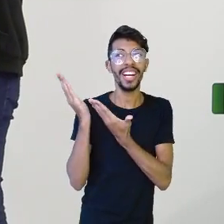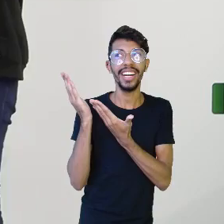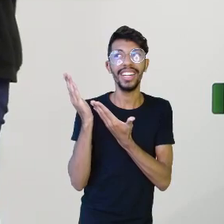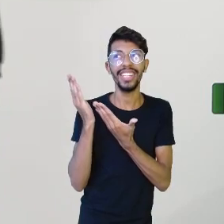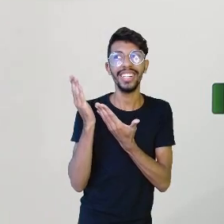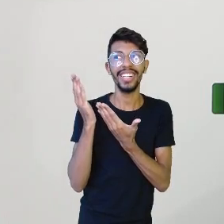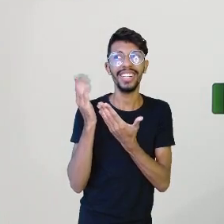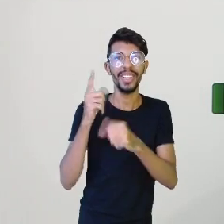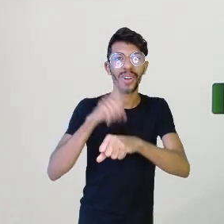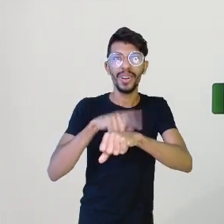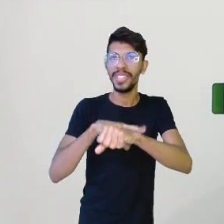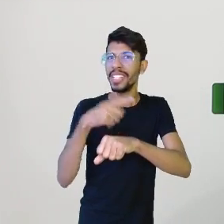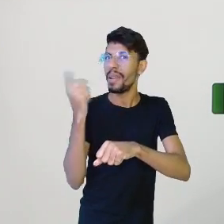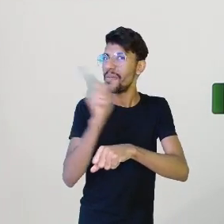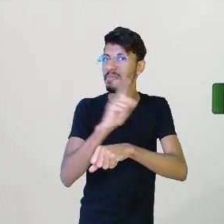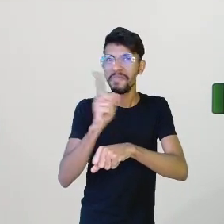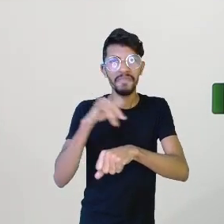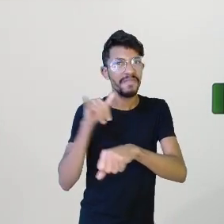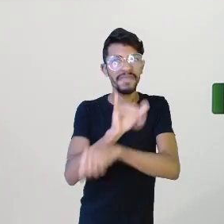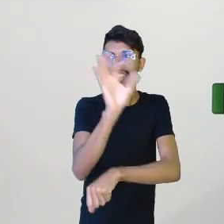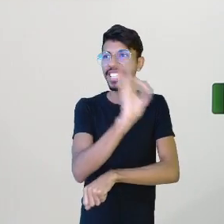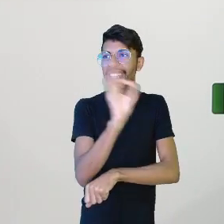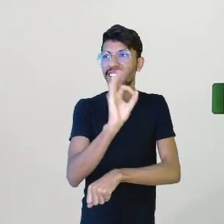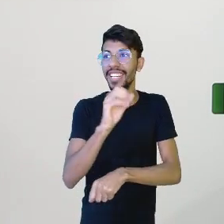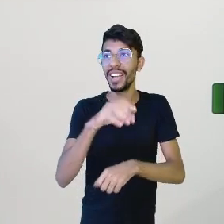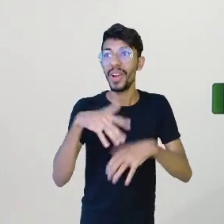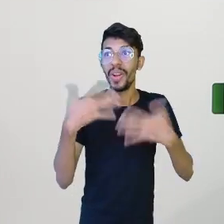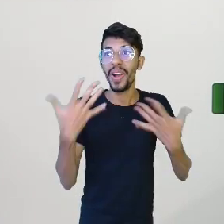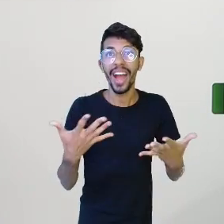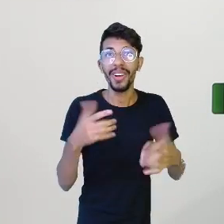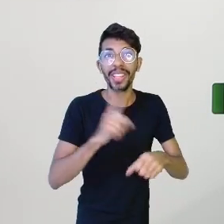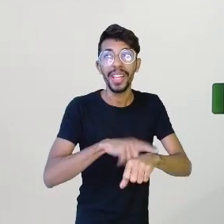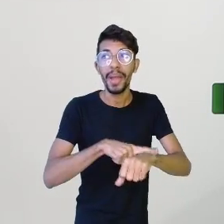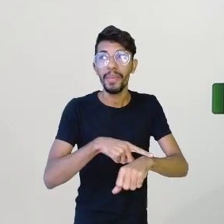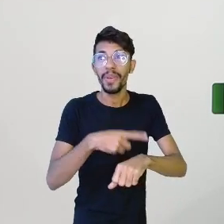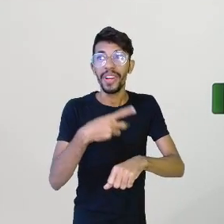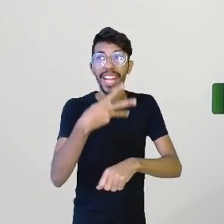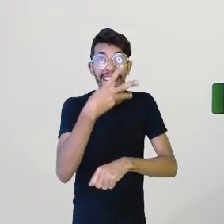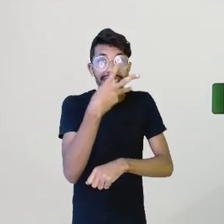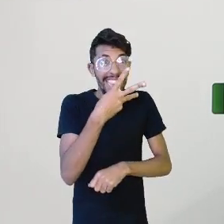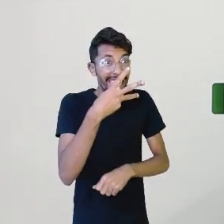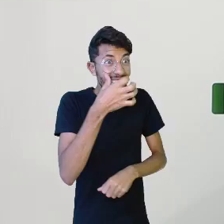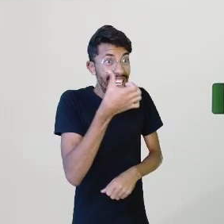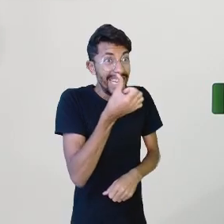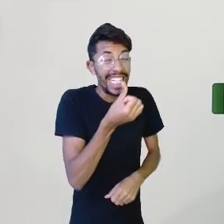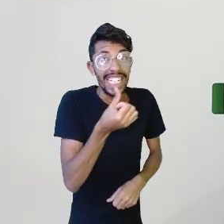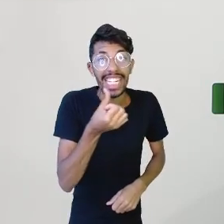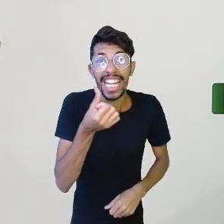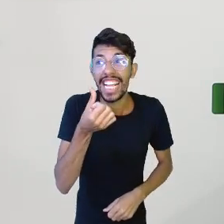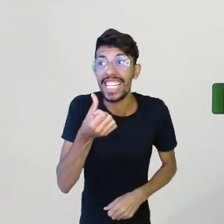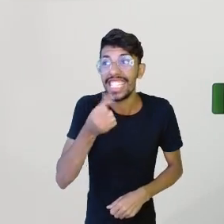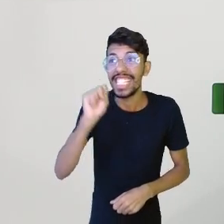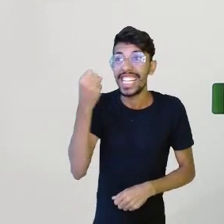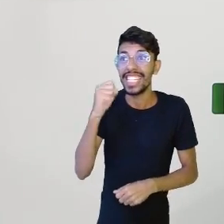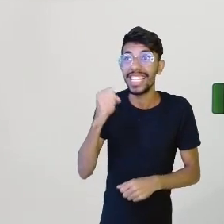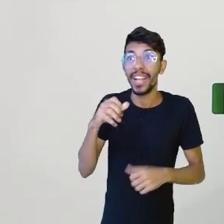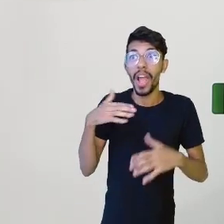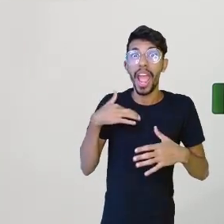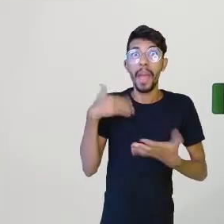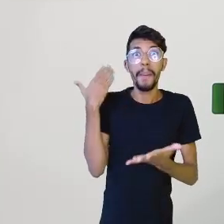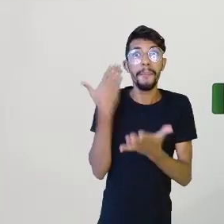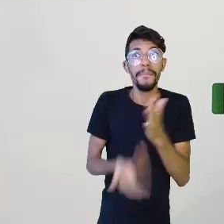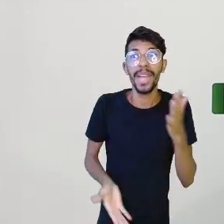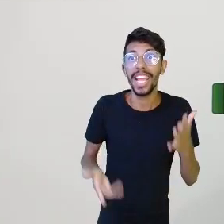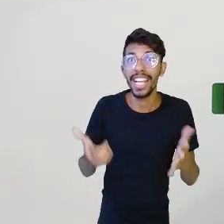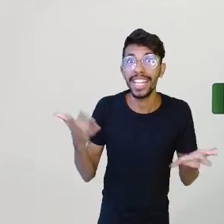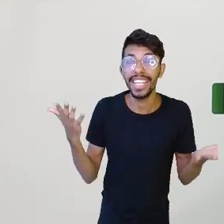O cronômetro não engana. Olha o tempo. Vixe, 36 segundos de Uau! Ah,